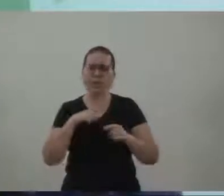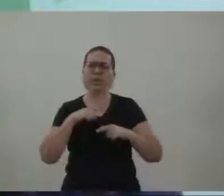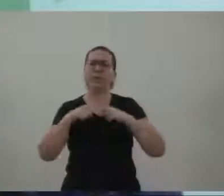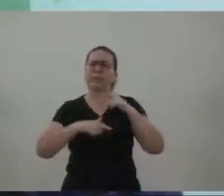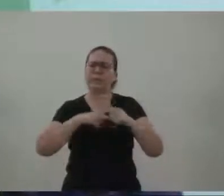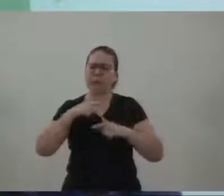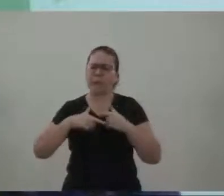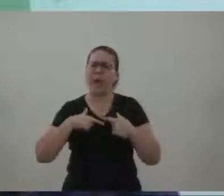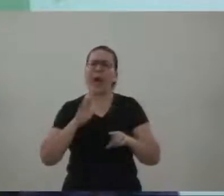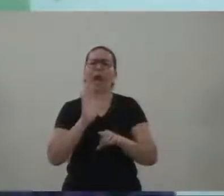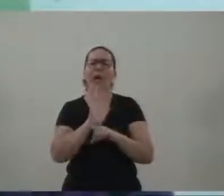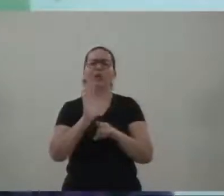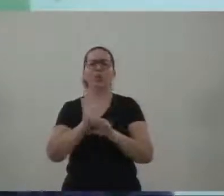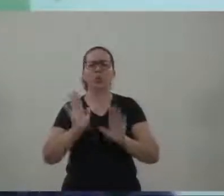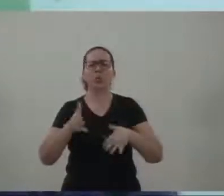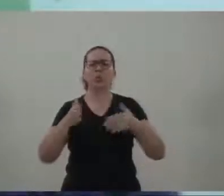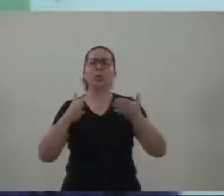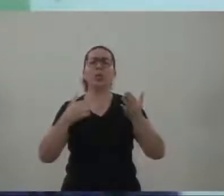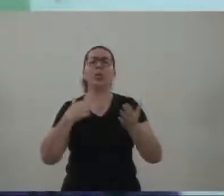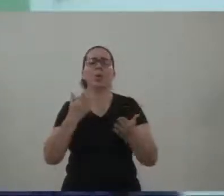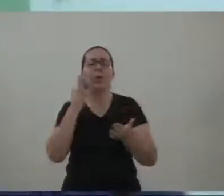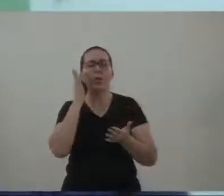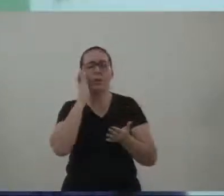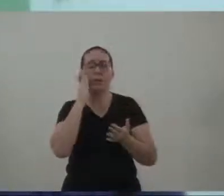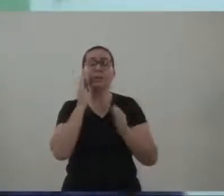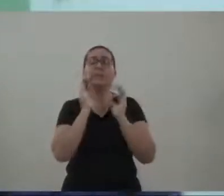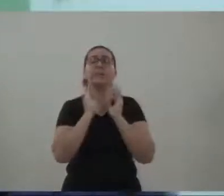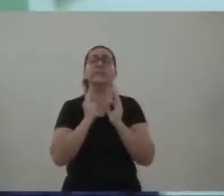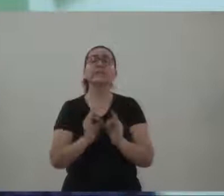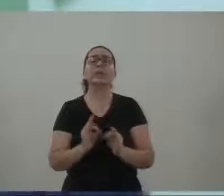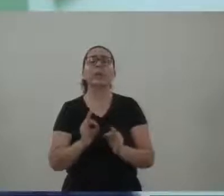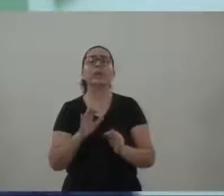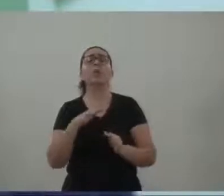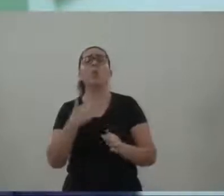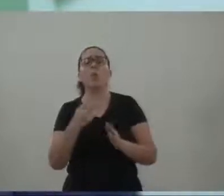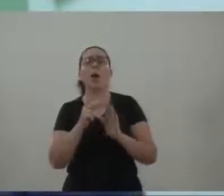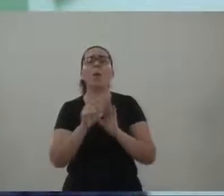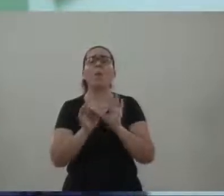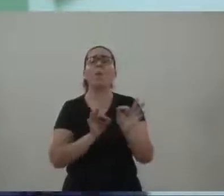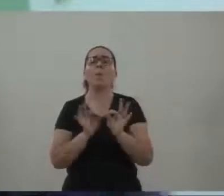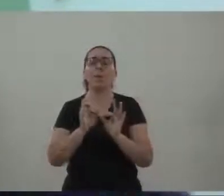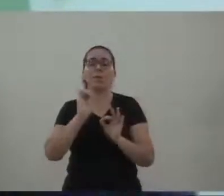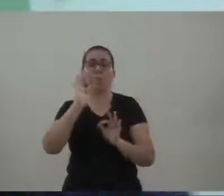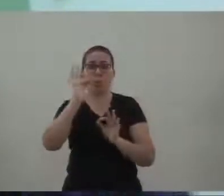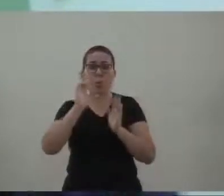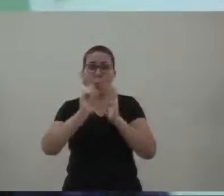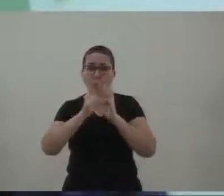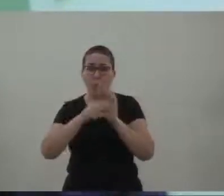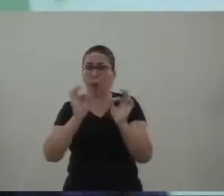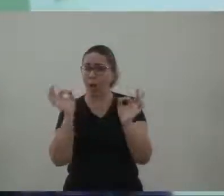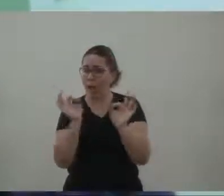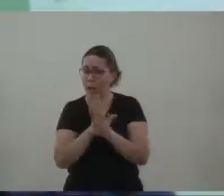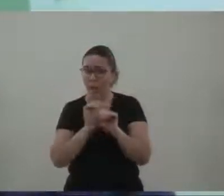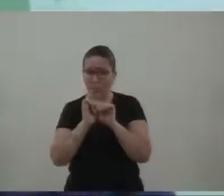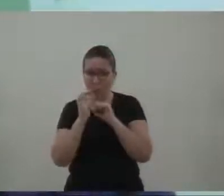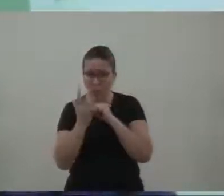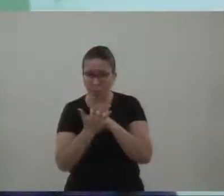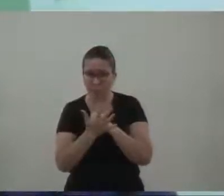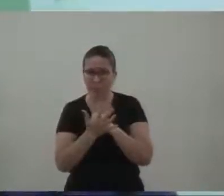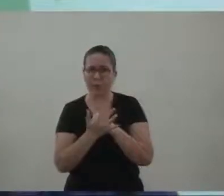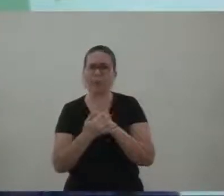para tentar ajudar, mas eu queria saber, concretamente, qual que é o planejamento pós-pandemia. Eu fiz